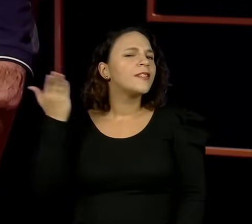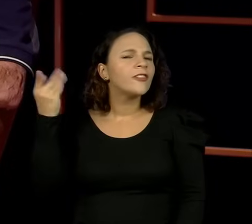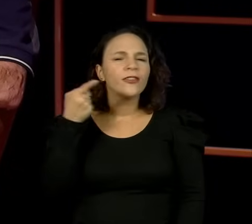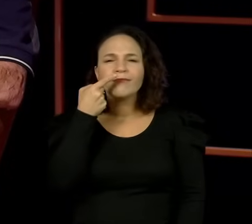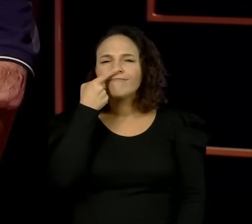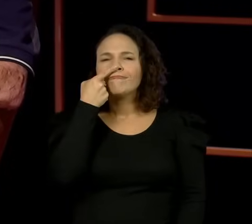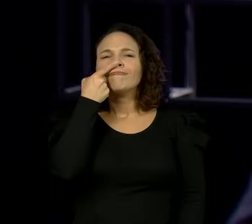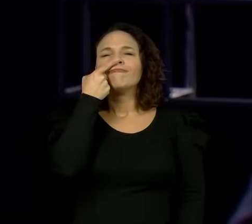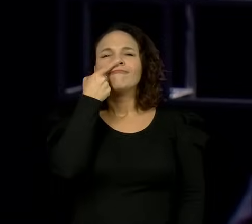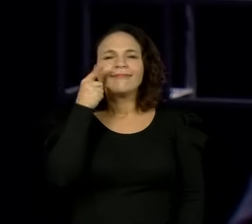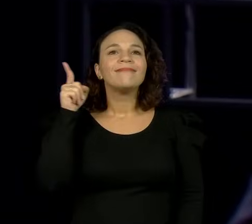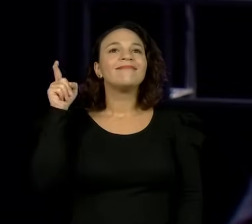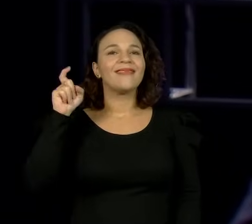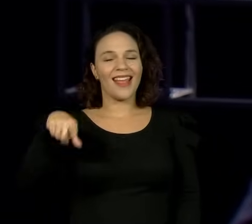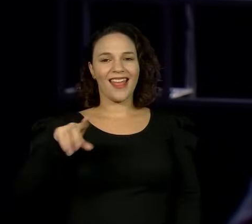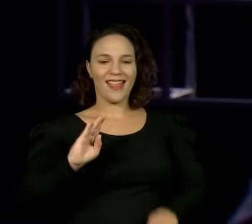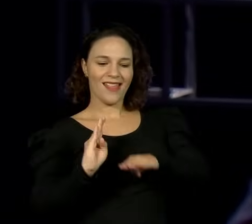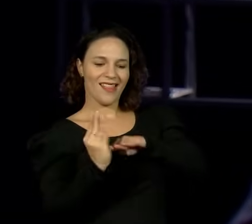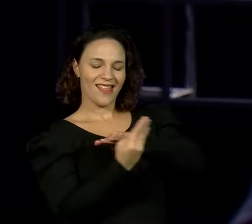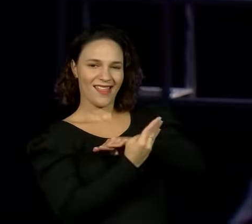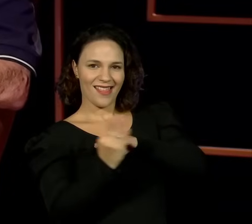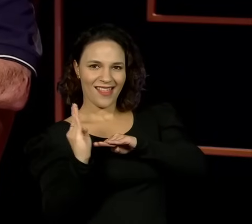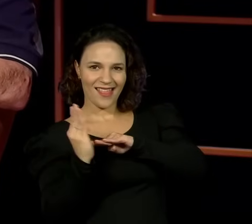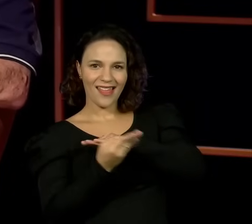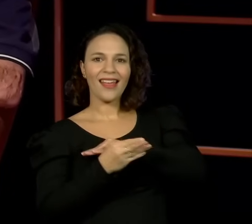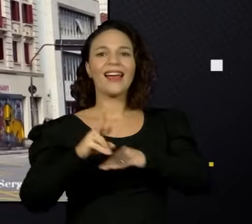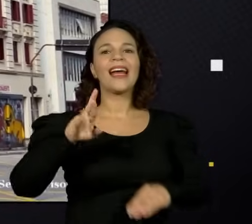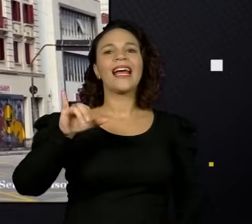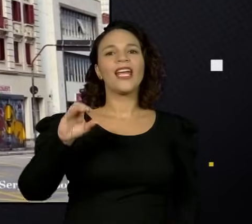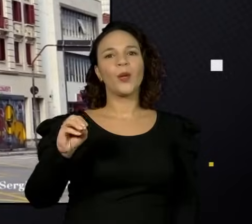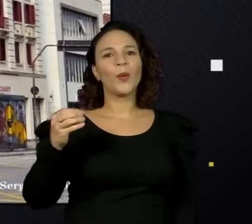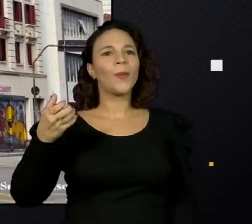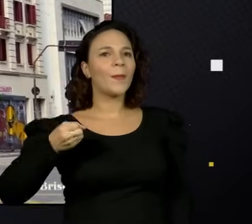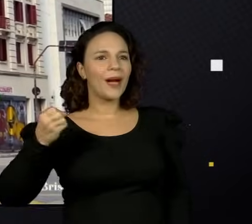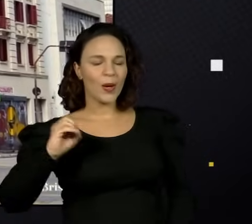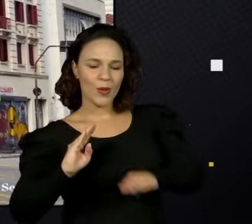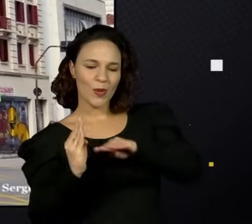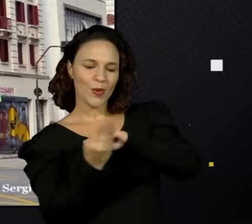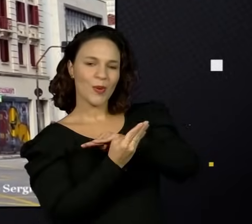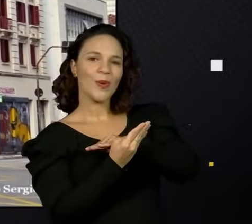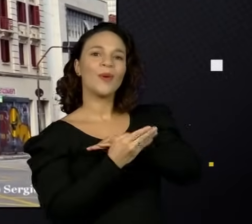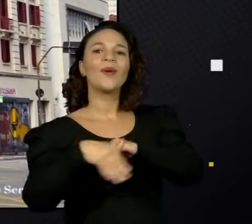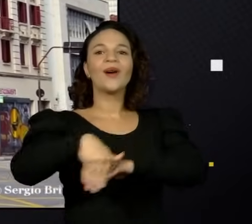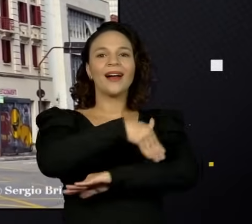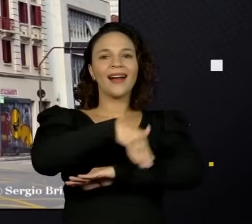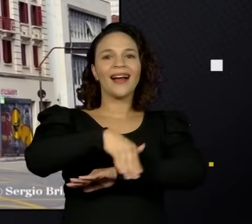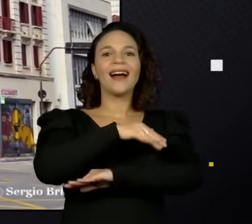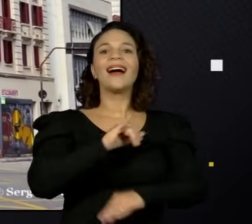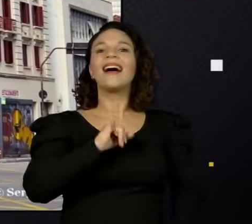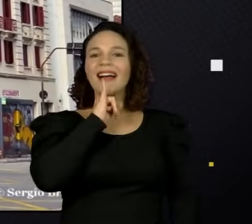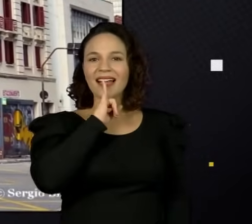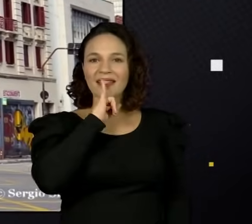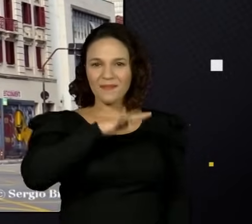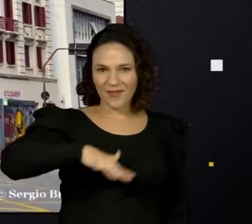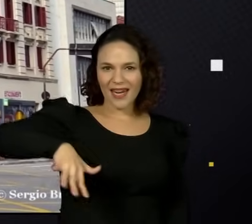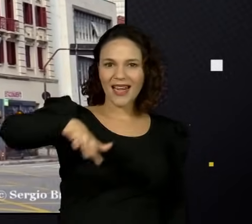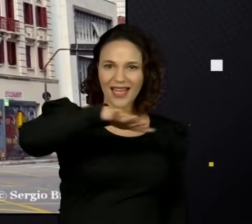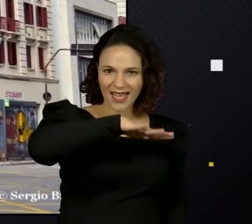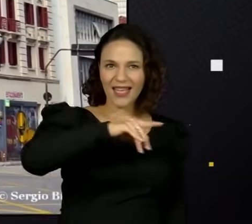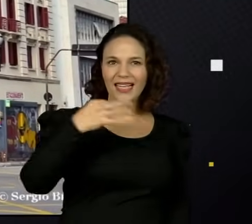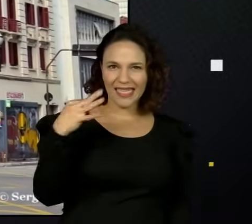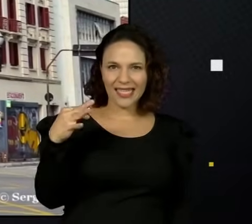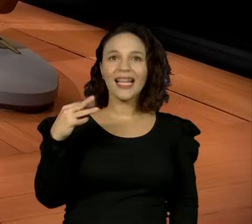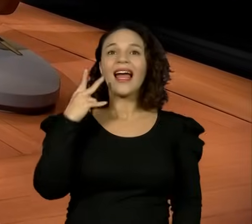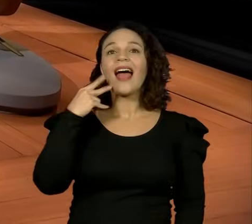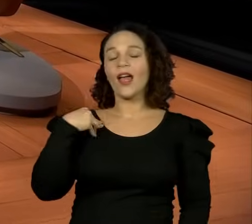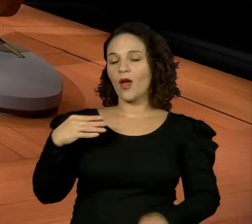Que era a Avenida Rio Branco com a Ipiranga. Exatamente. Nós morávamos no quarto andar, apartamento 402, e